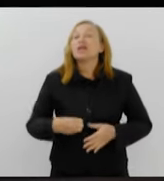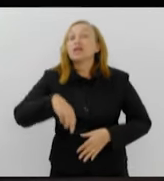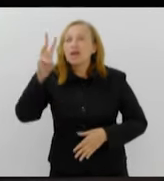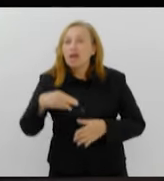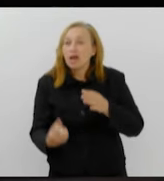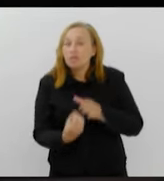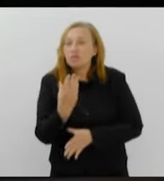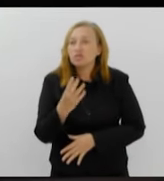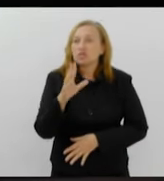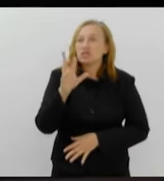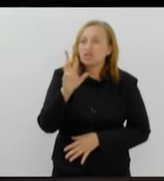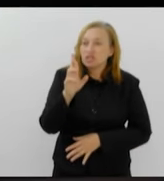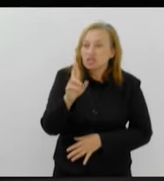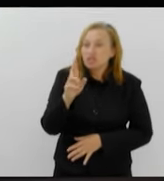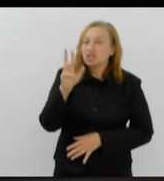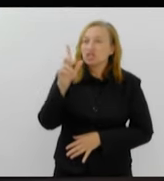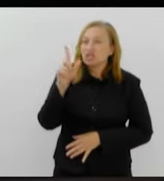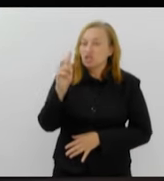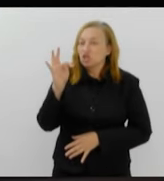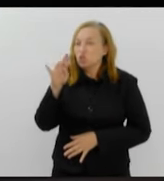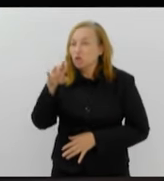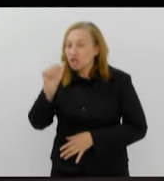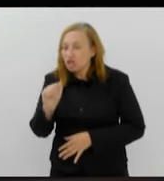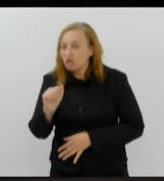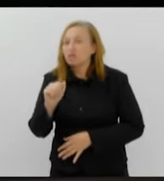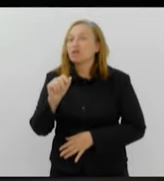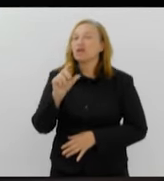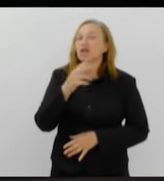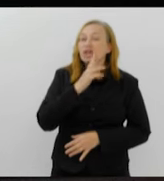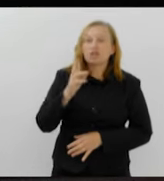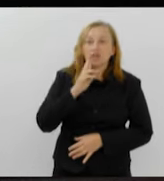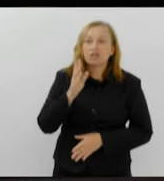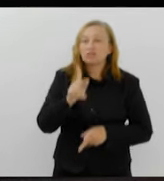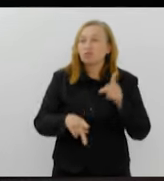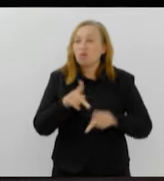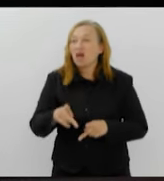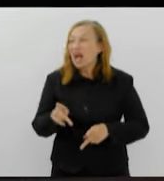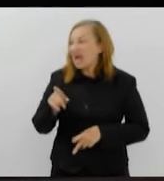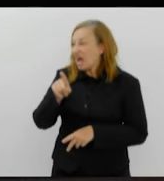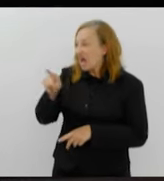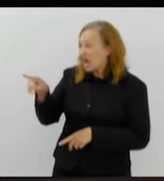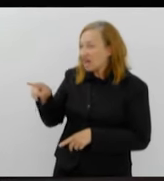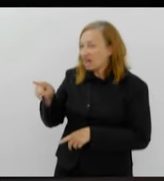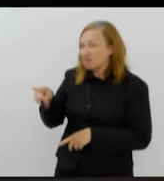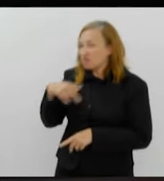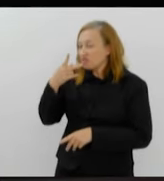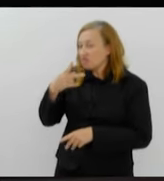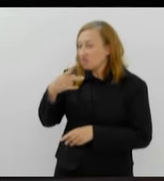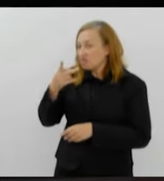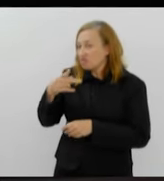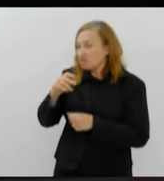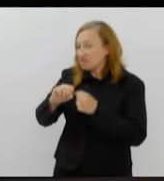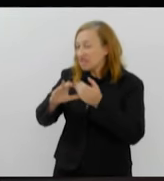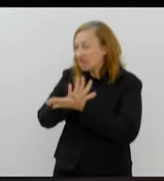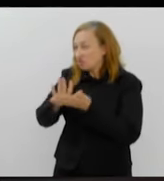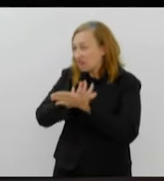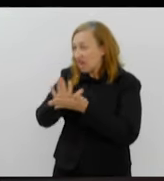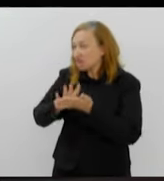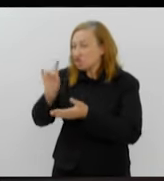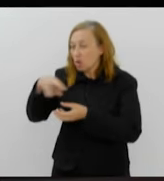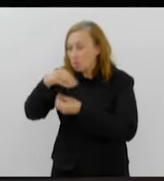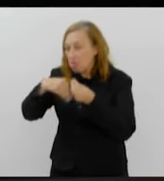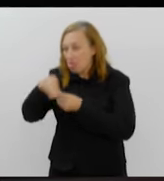quem abriu o restaurante popular aqueles que nunca fizeram nada pela cidade de Niterói a não ser balbúrdia a verdadeira